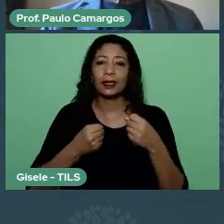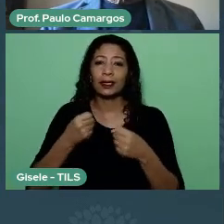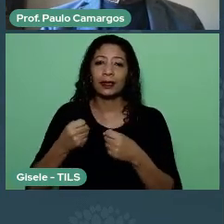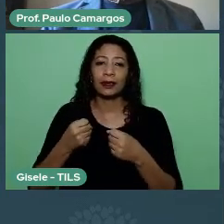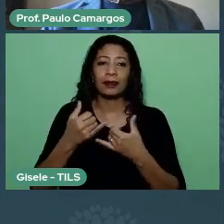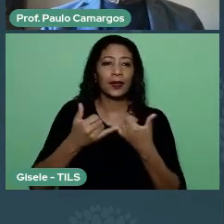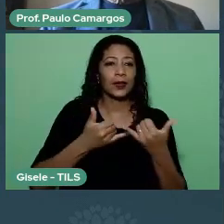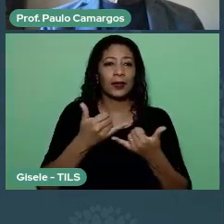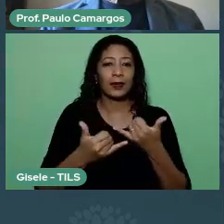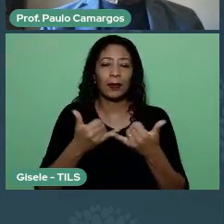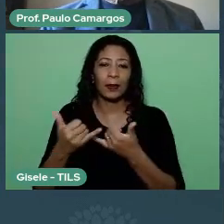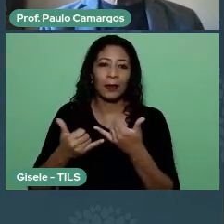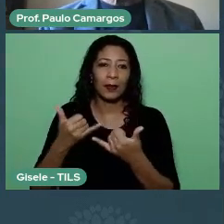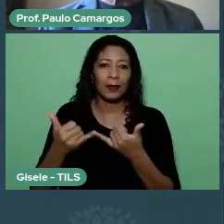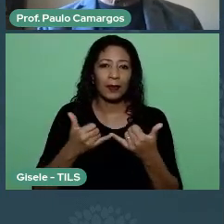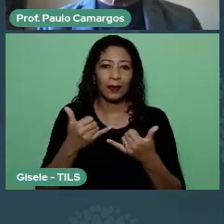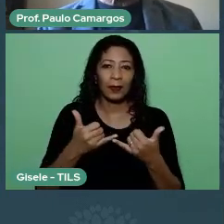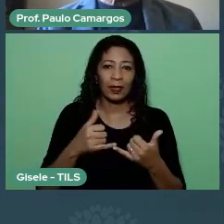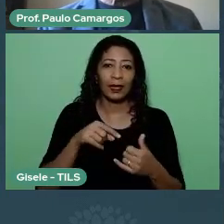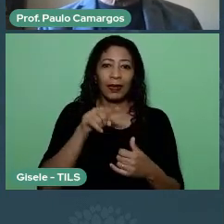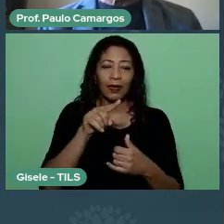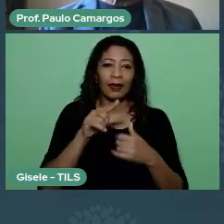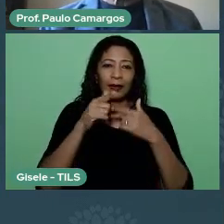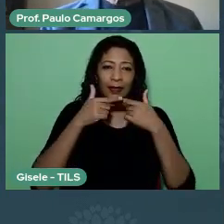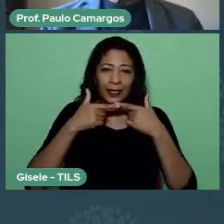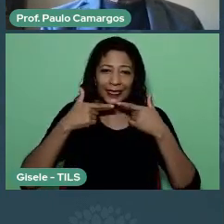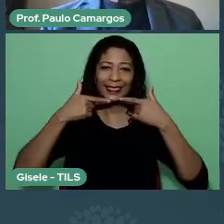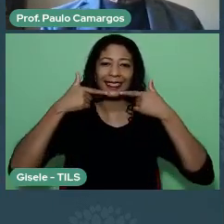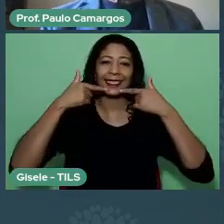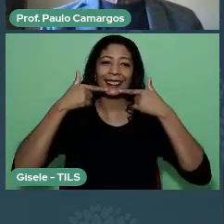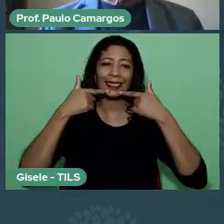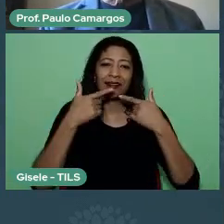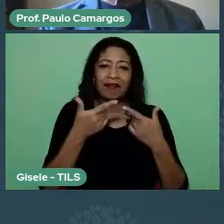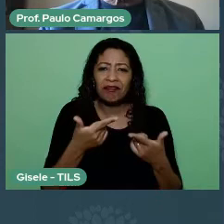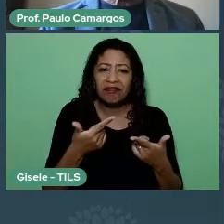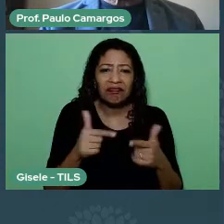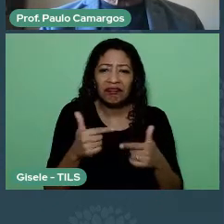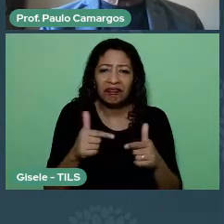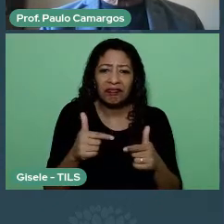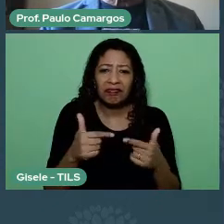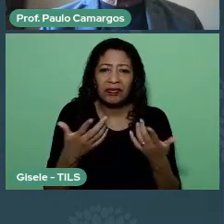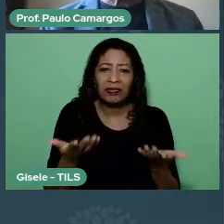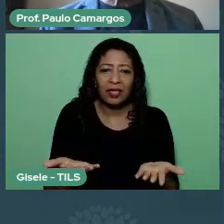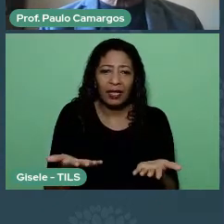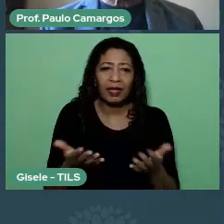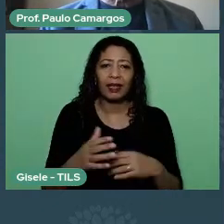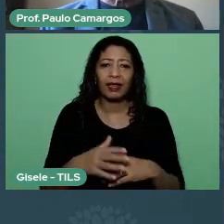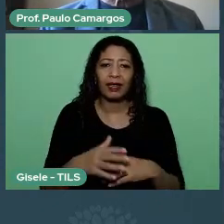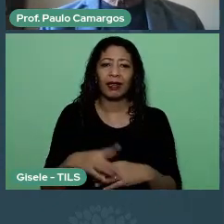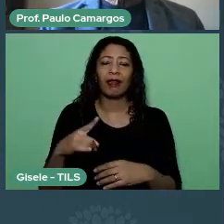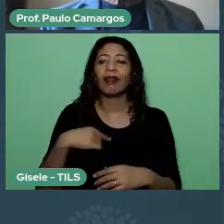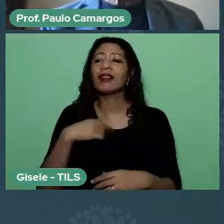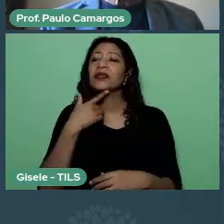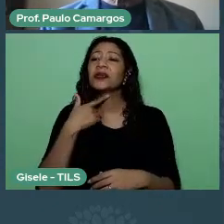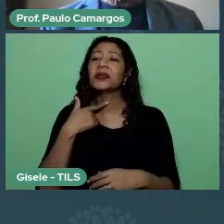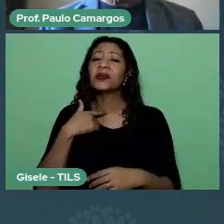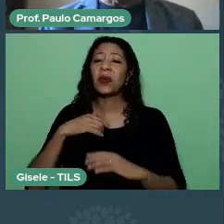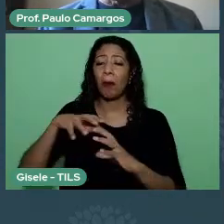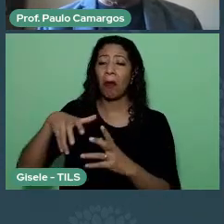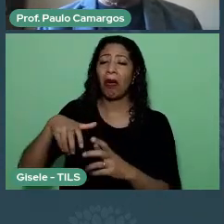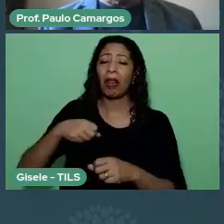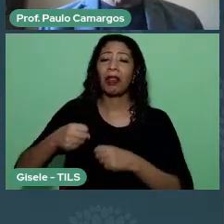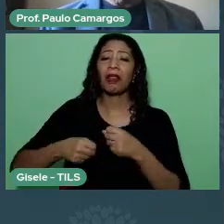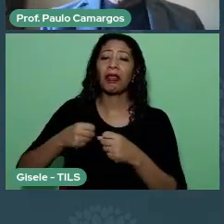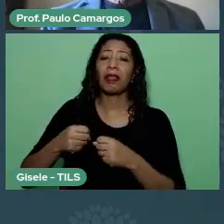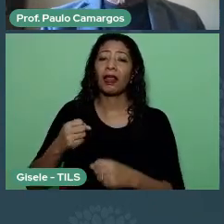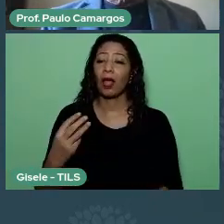não está com o sorriso estampado nos olhos, ela não está tão interessada em correr atrás da bola quanto os três aqui